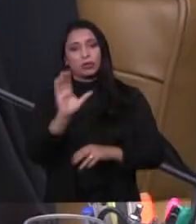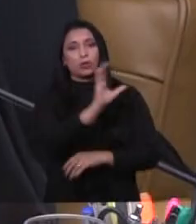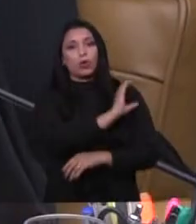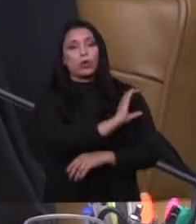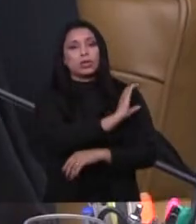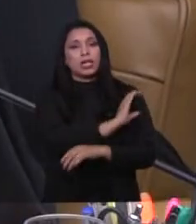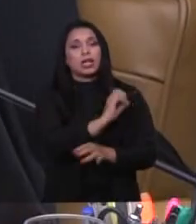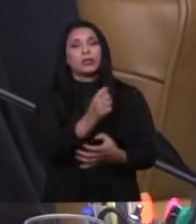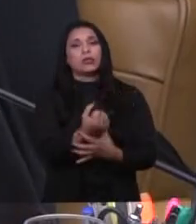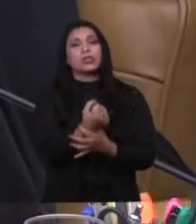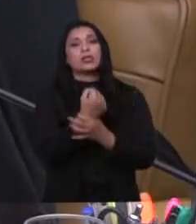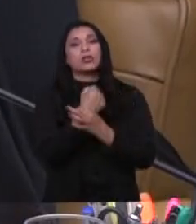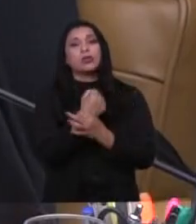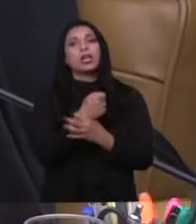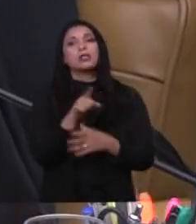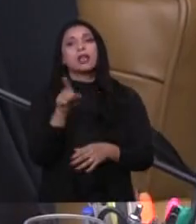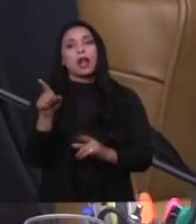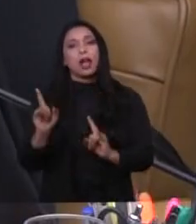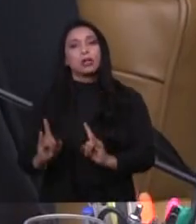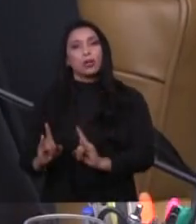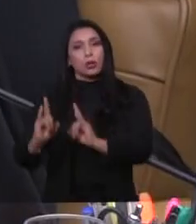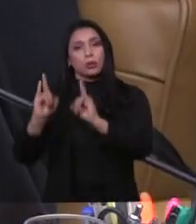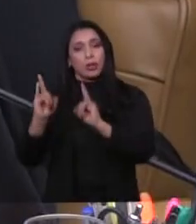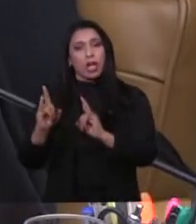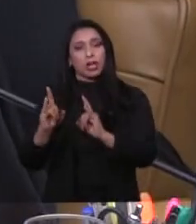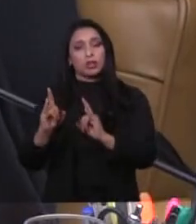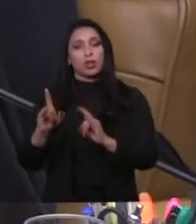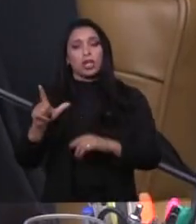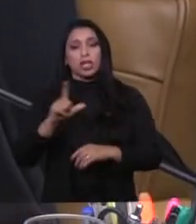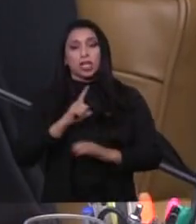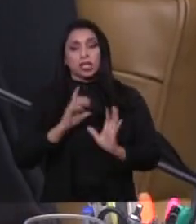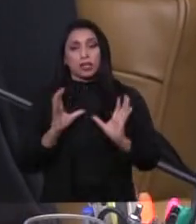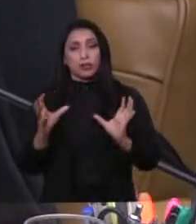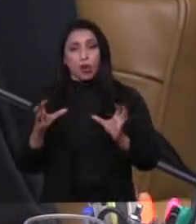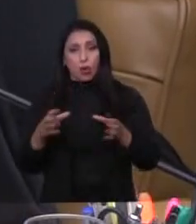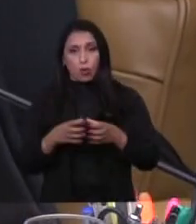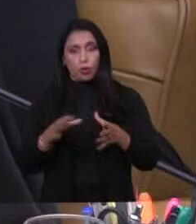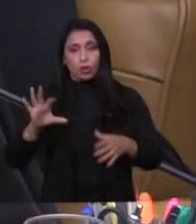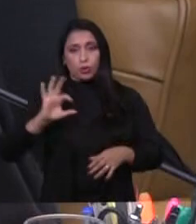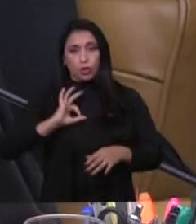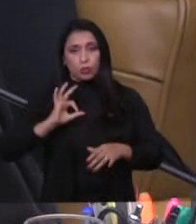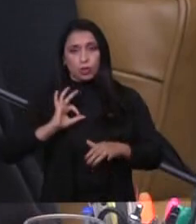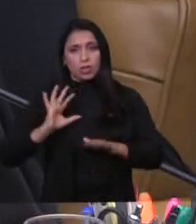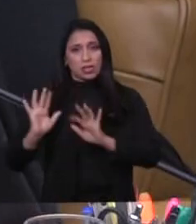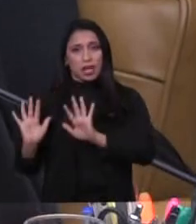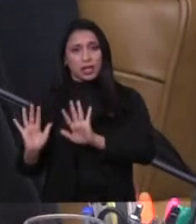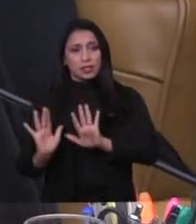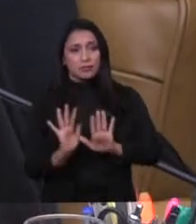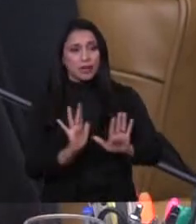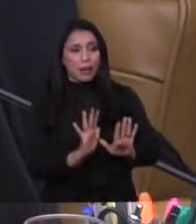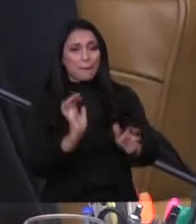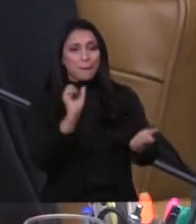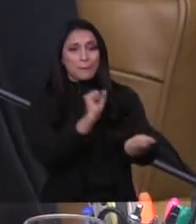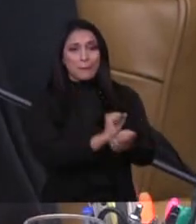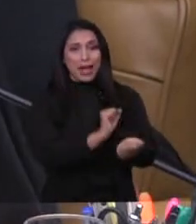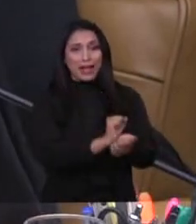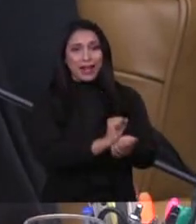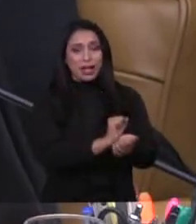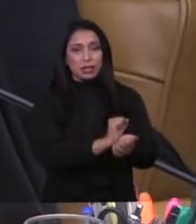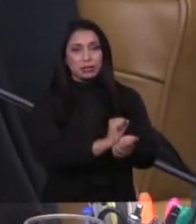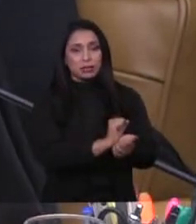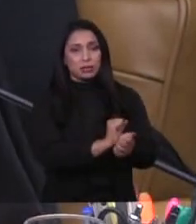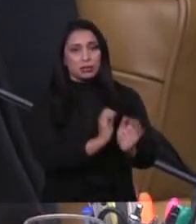das instalações e que comandou uma tropa na tentativa de contenção dos manifestantes.